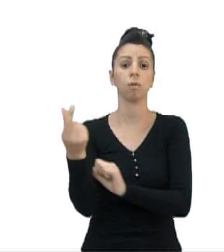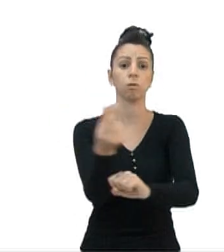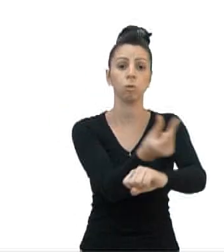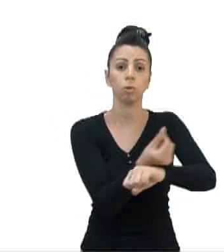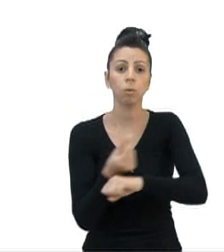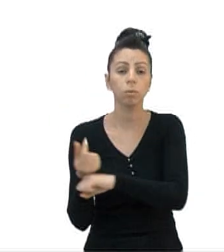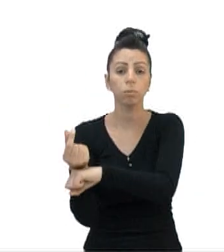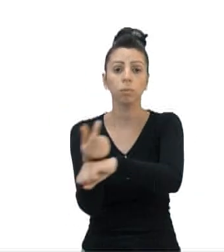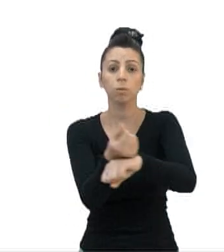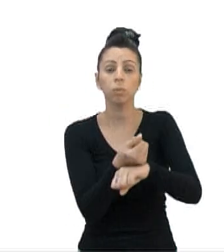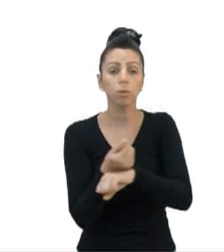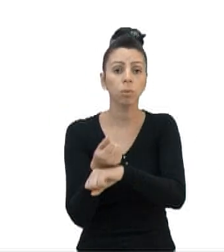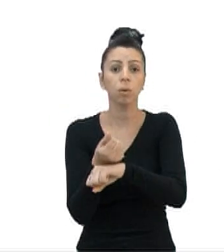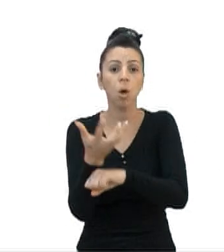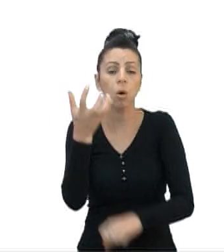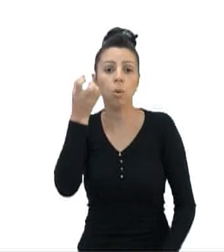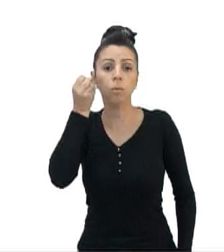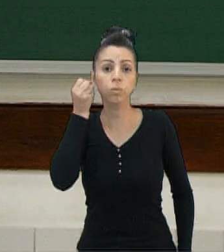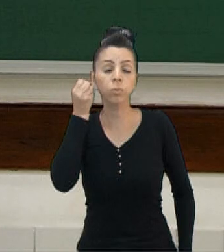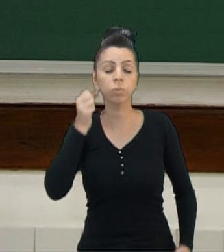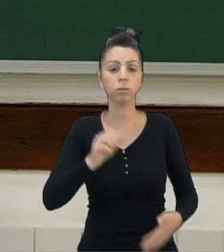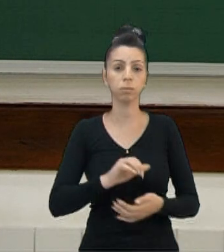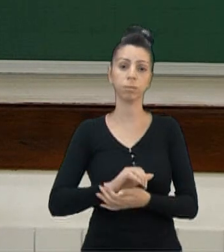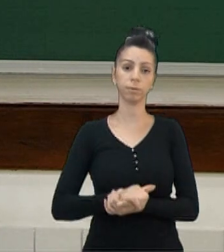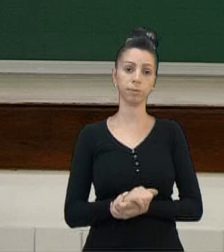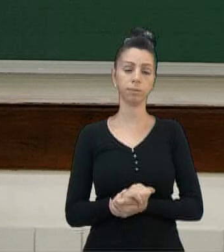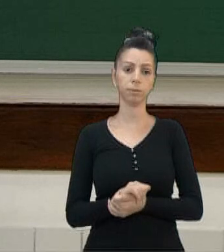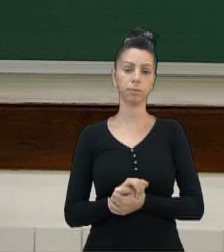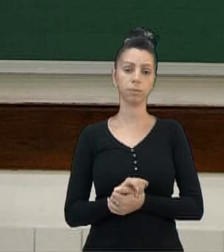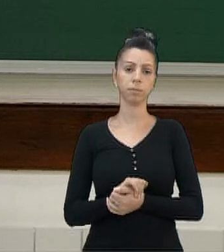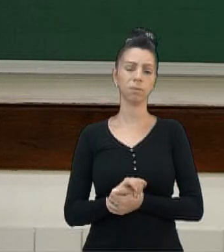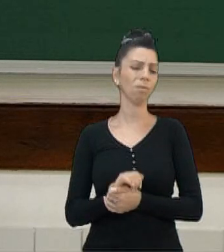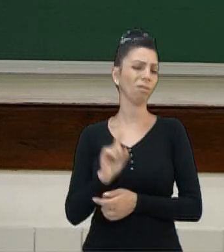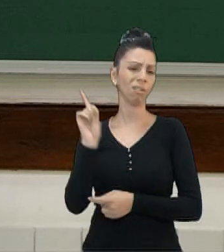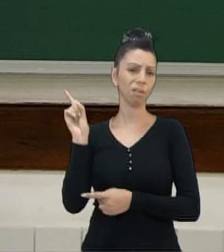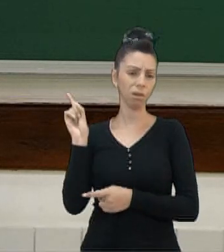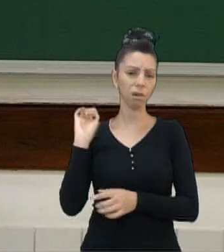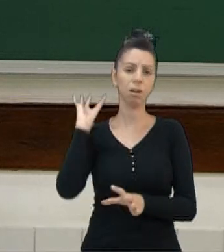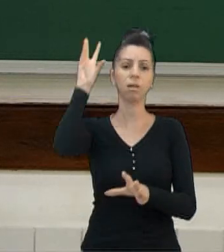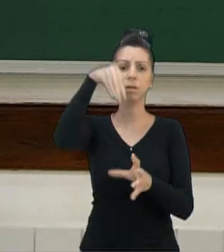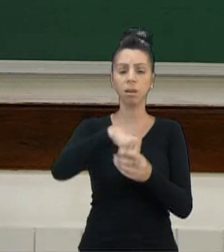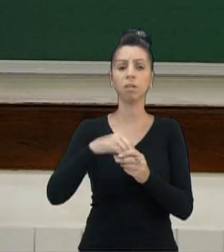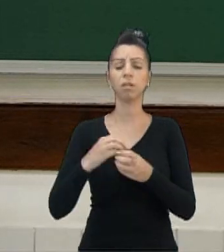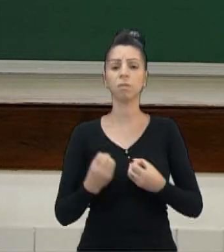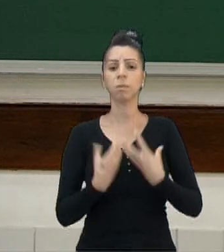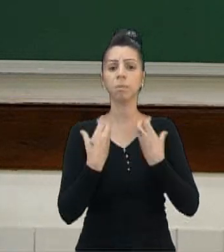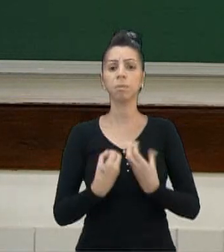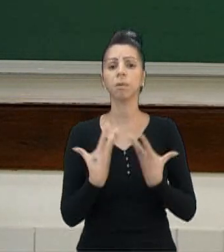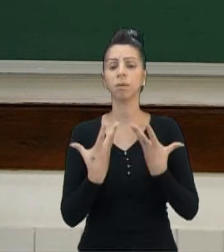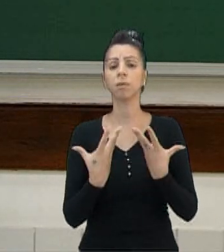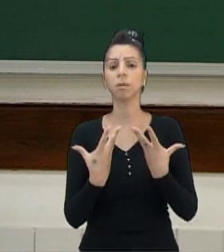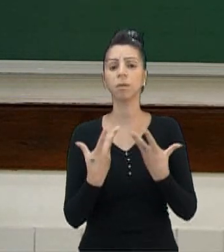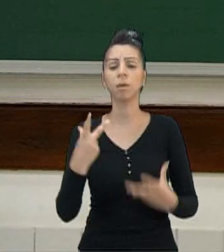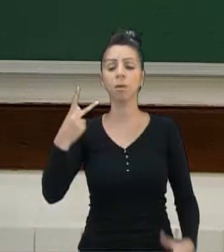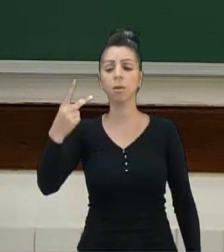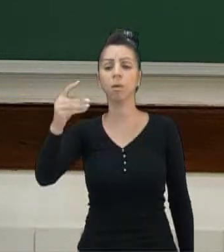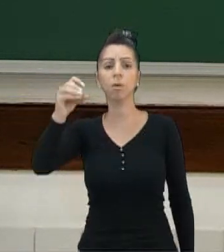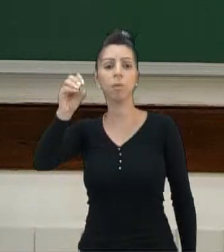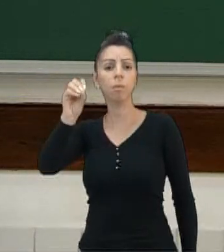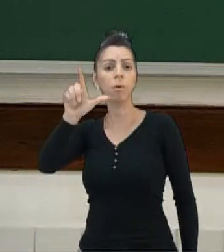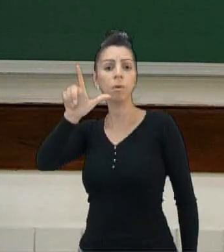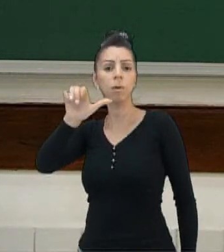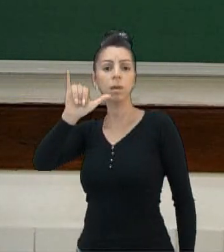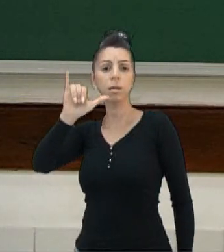para nós a questão poética que ele está trazendo para nós aí no sentido de polissemia? Qual